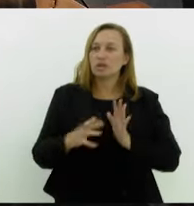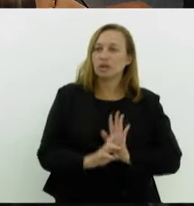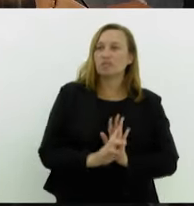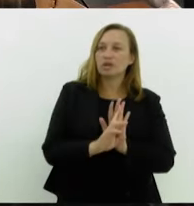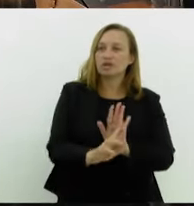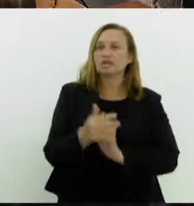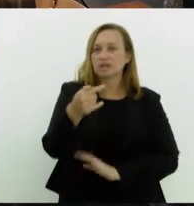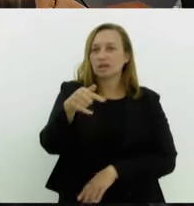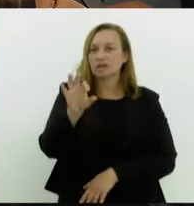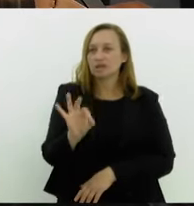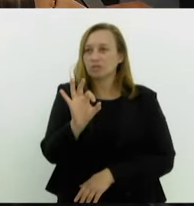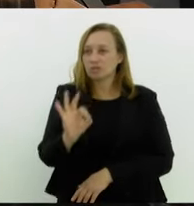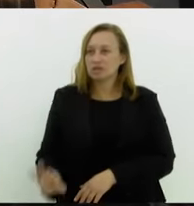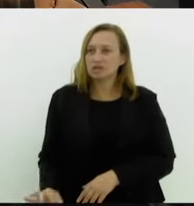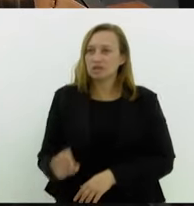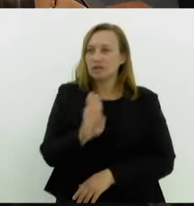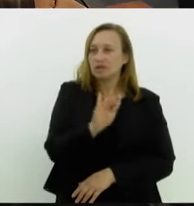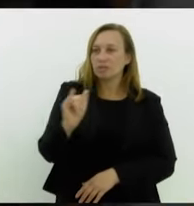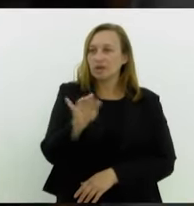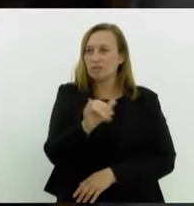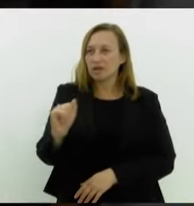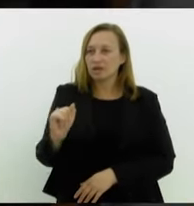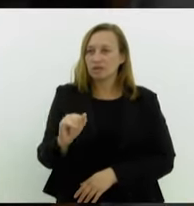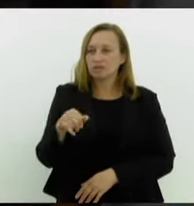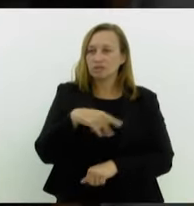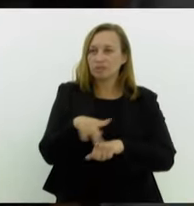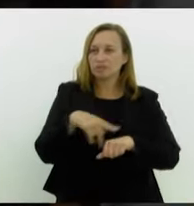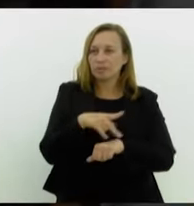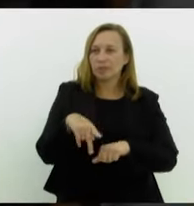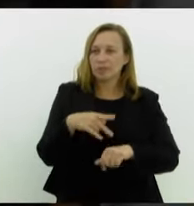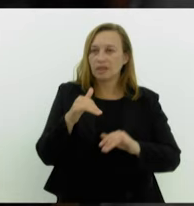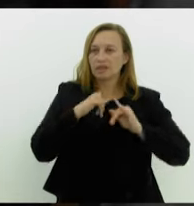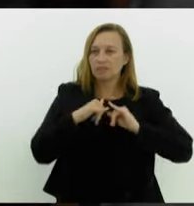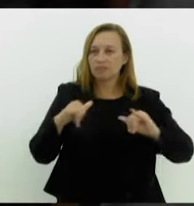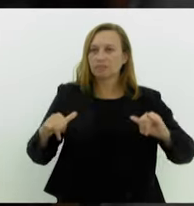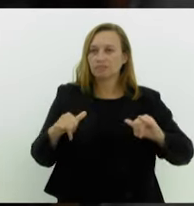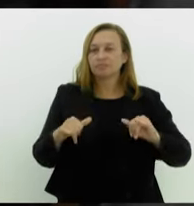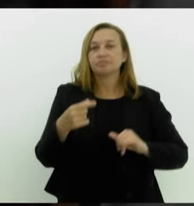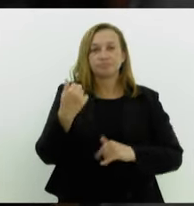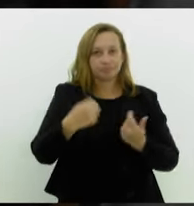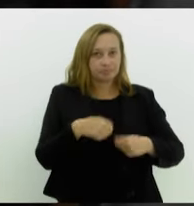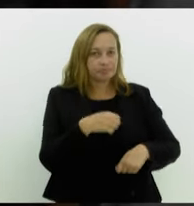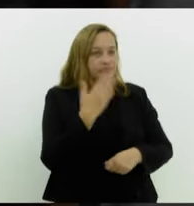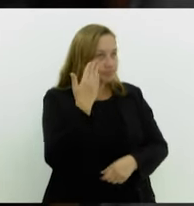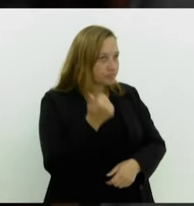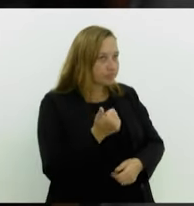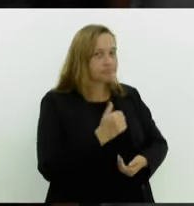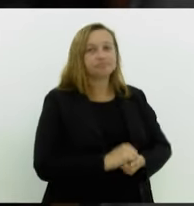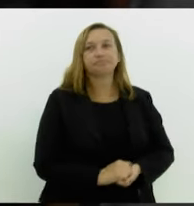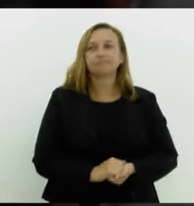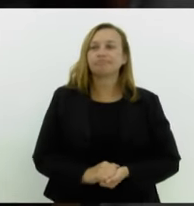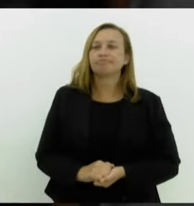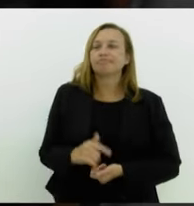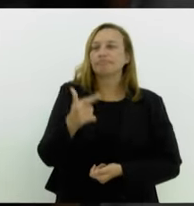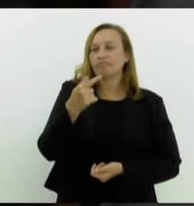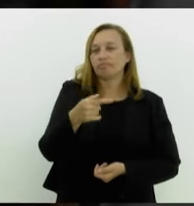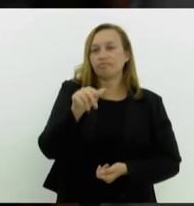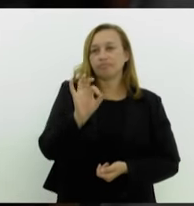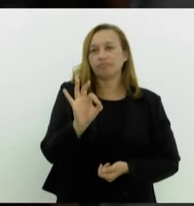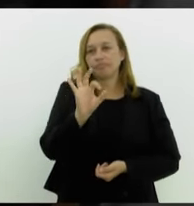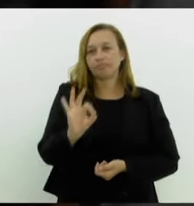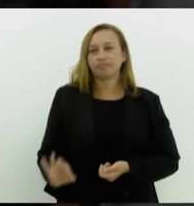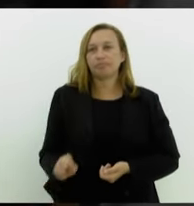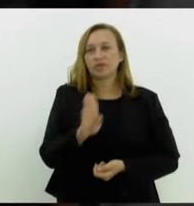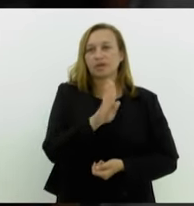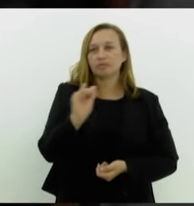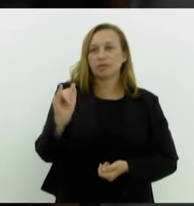70% do PIB do país esse é um dado Maria Cláudia que você precisa saber 70% do PIB do